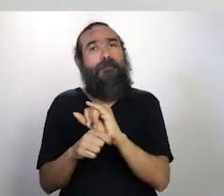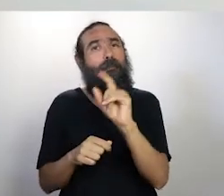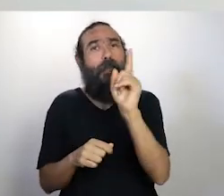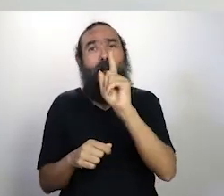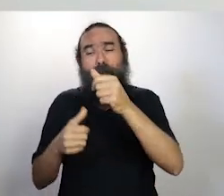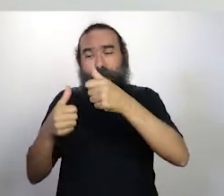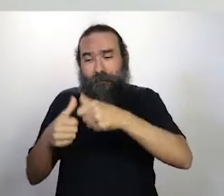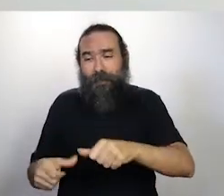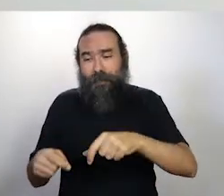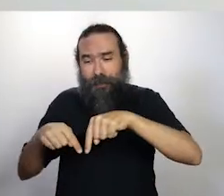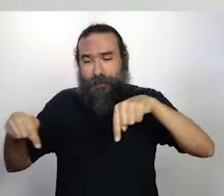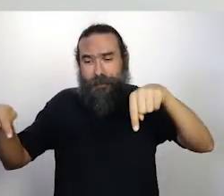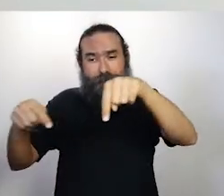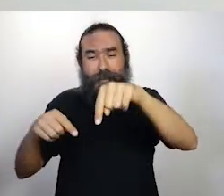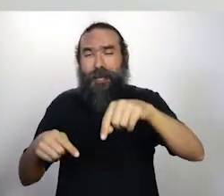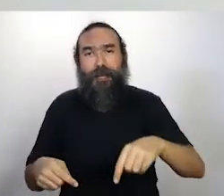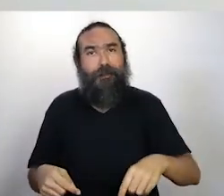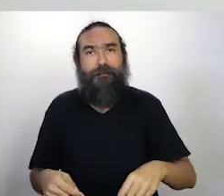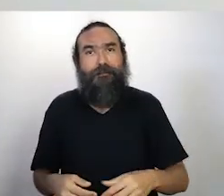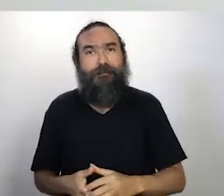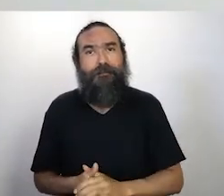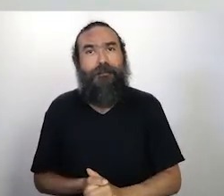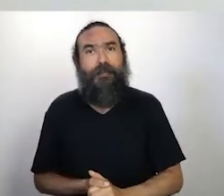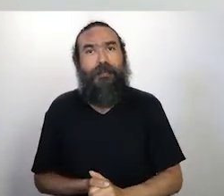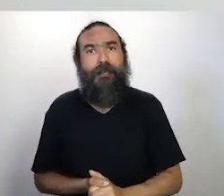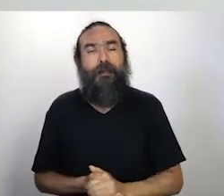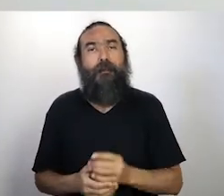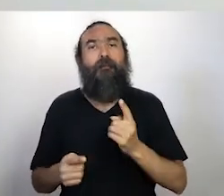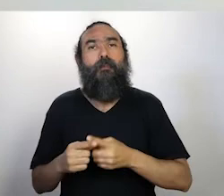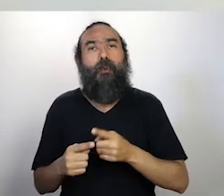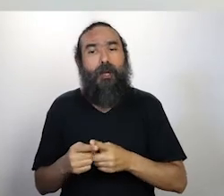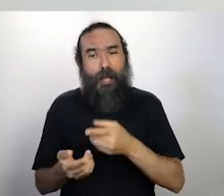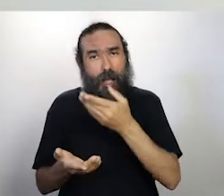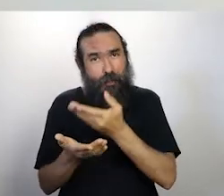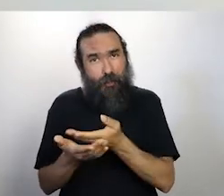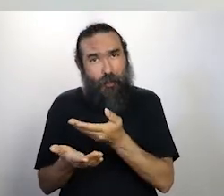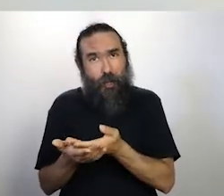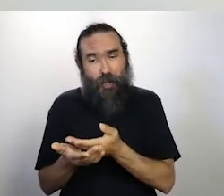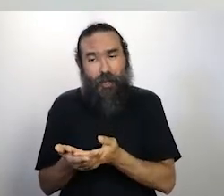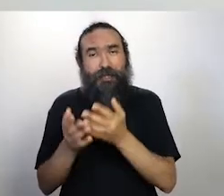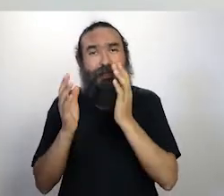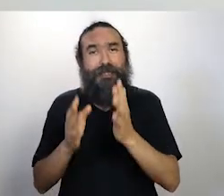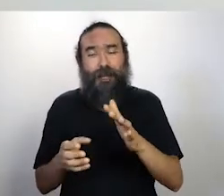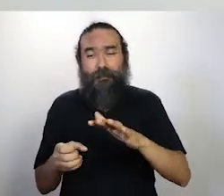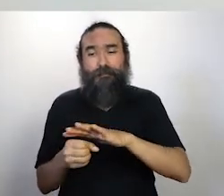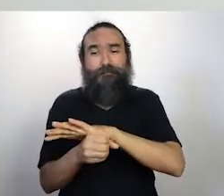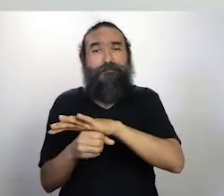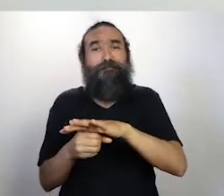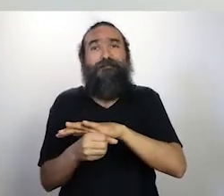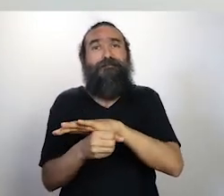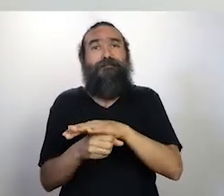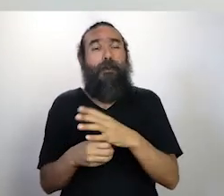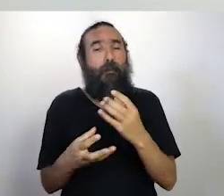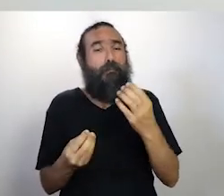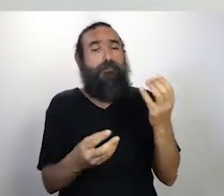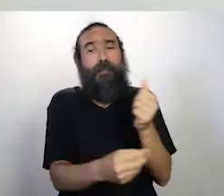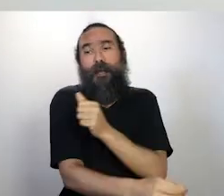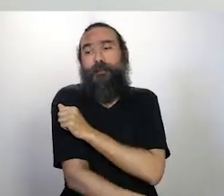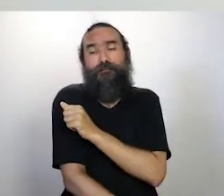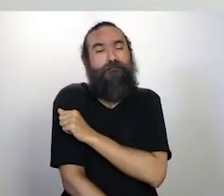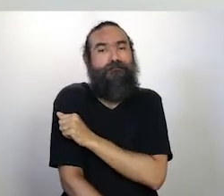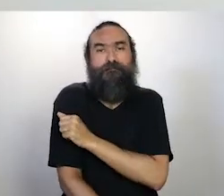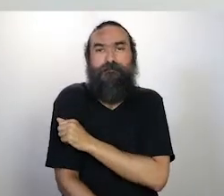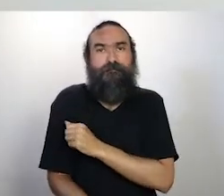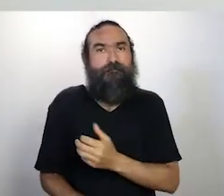de aula ou têm que ir para a cidade, porque as escolas que tem na aldeia hoje não comportam, né, o número de alunos que